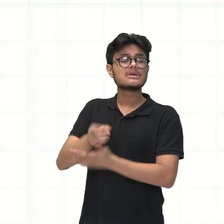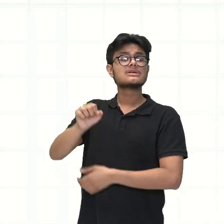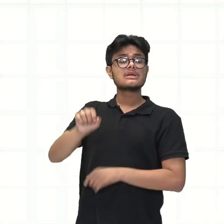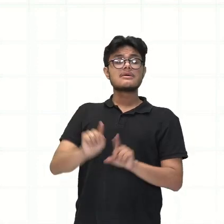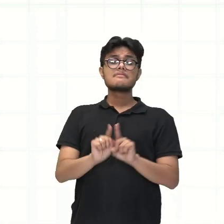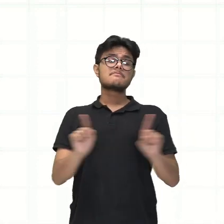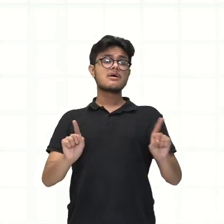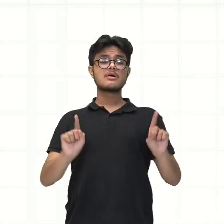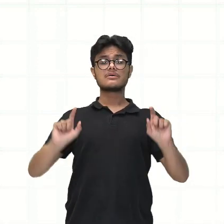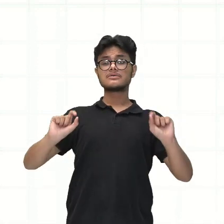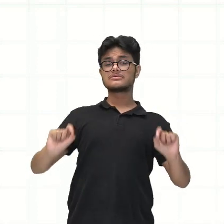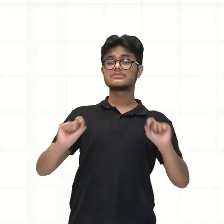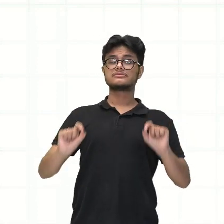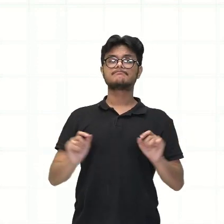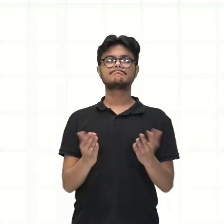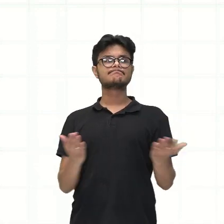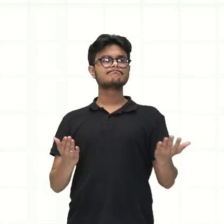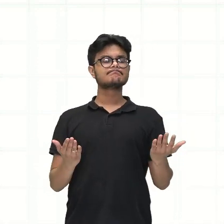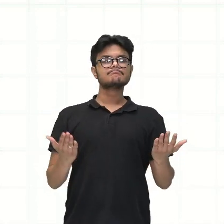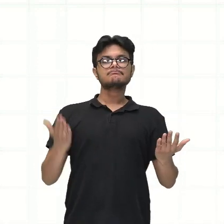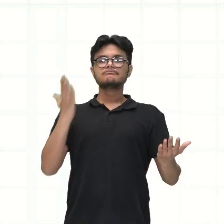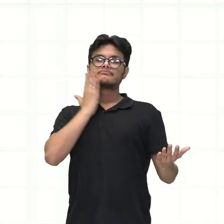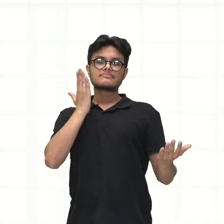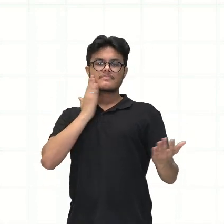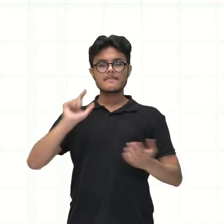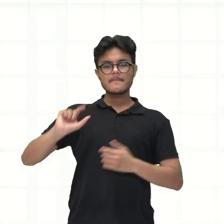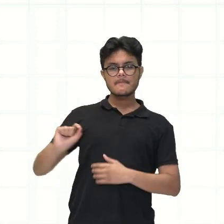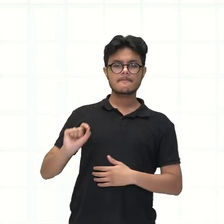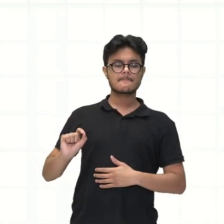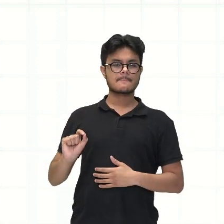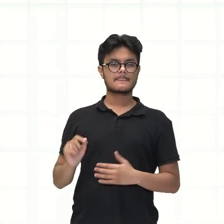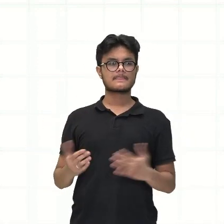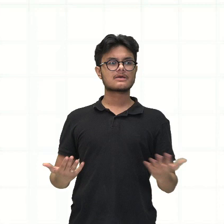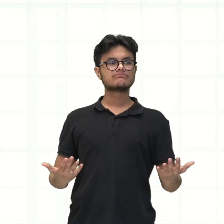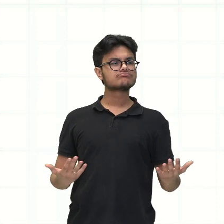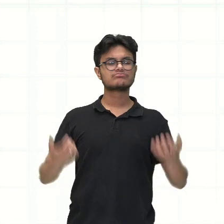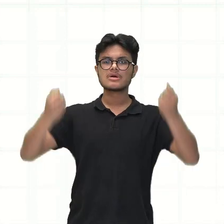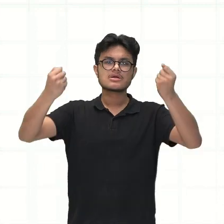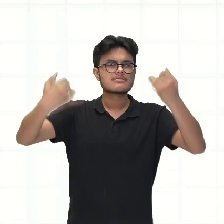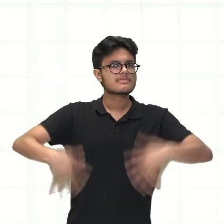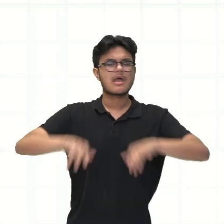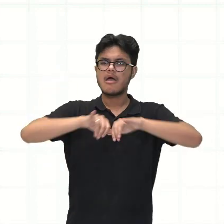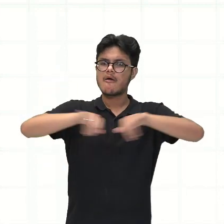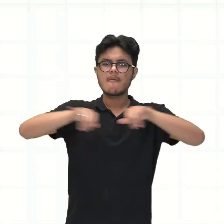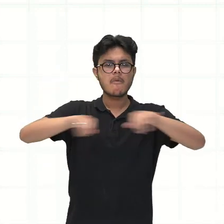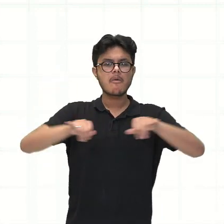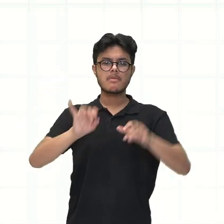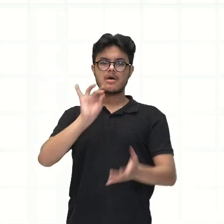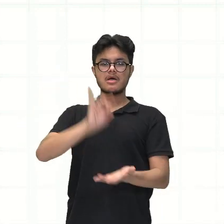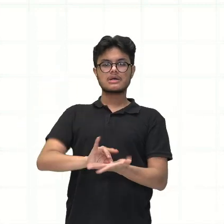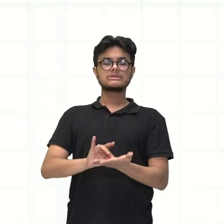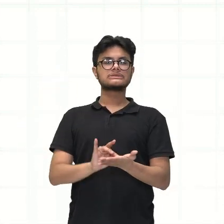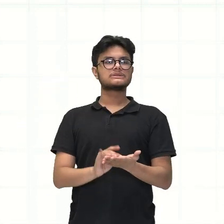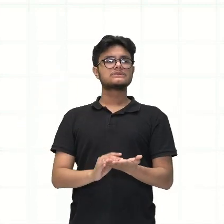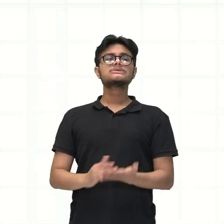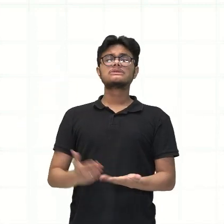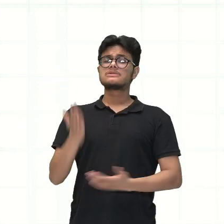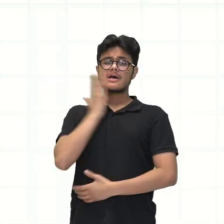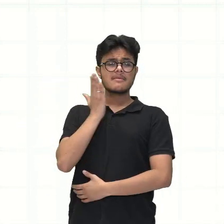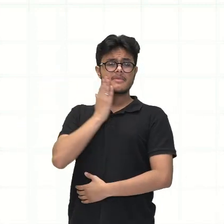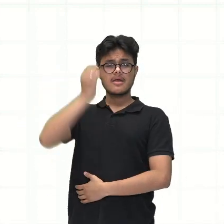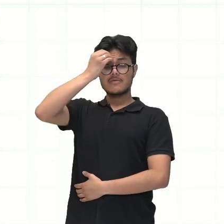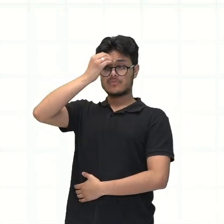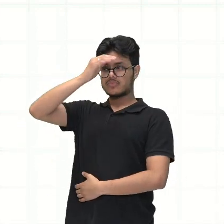que é importante que a gente sempre fale, né? Que o conhecimento,